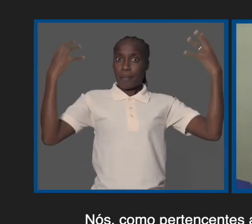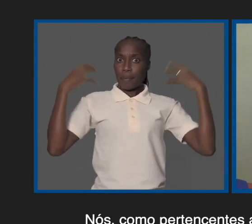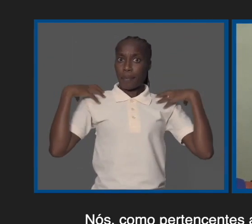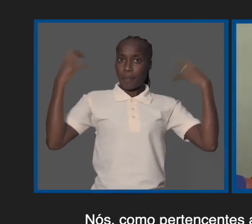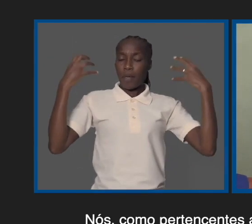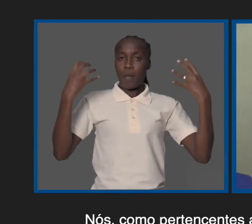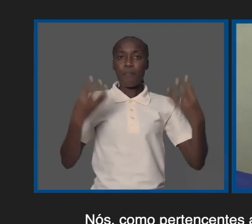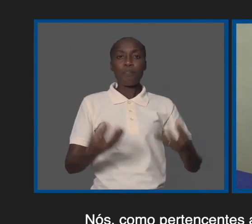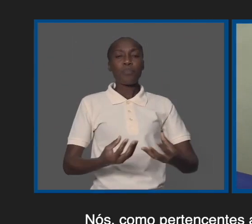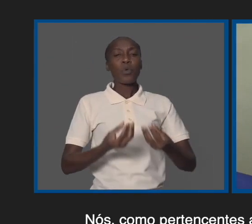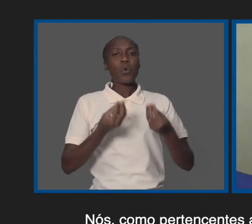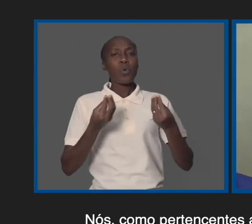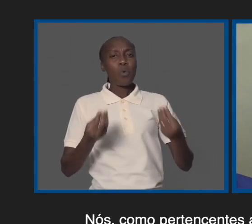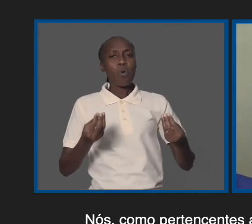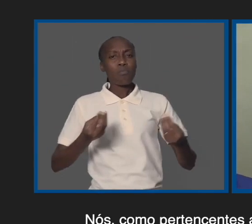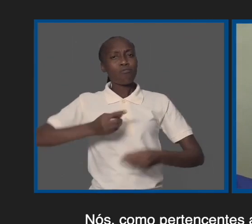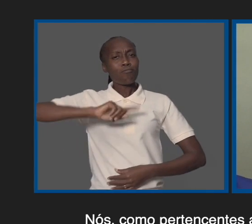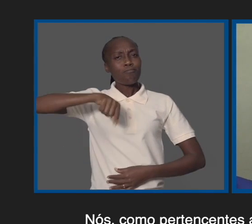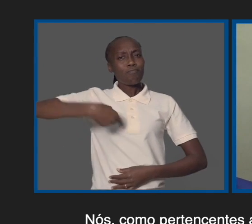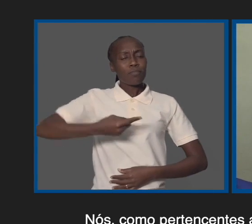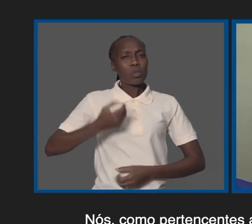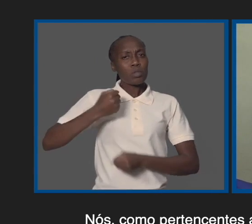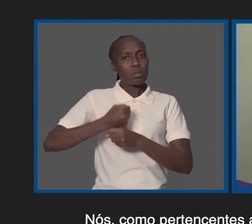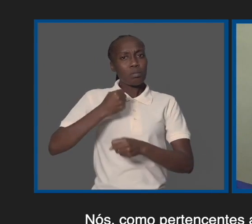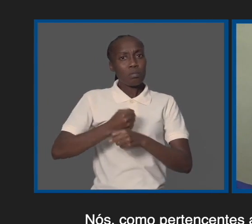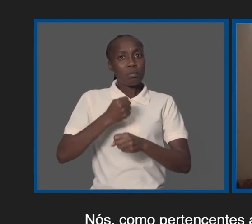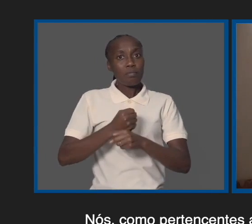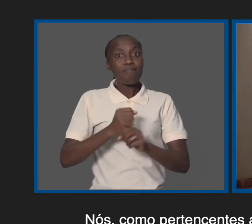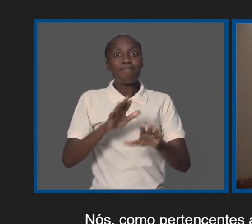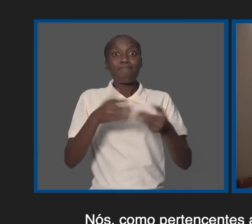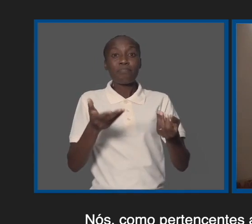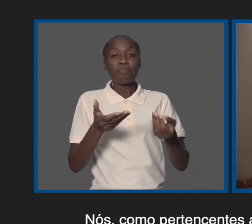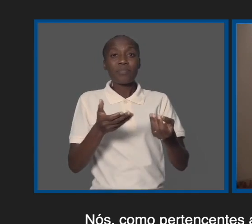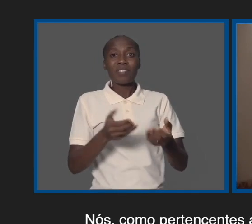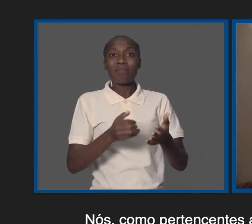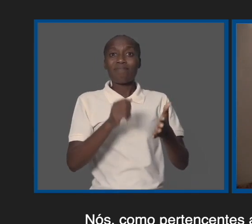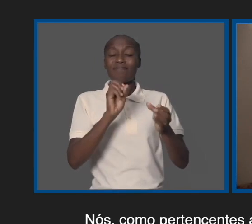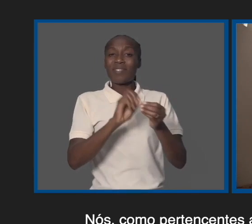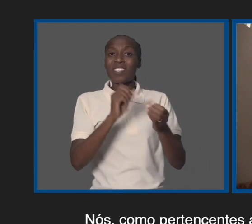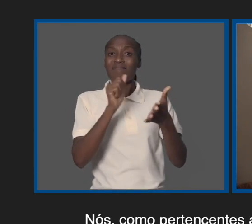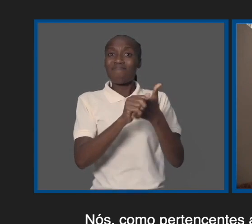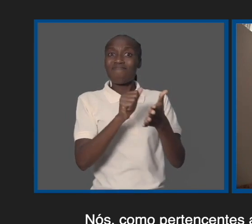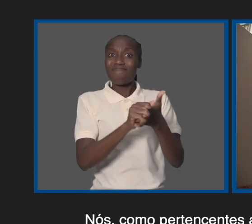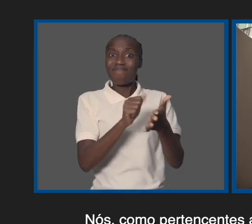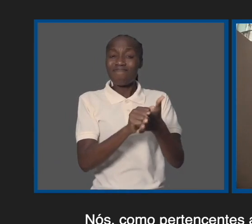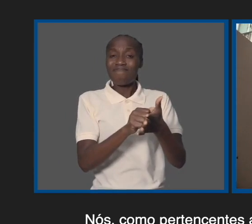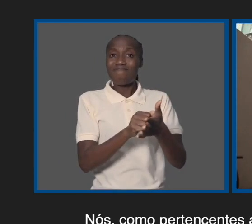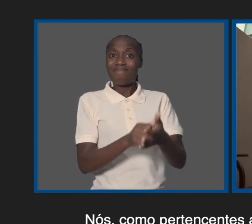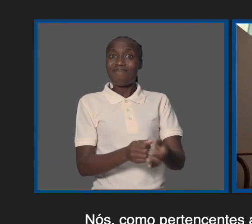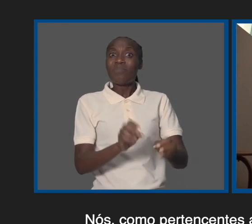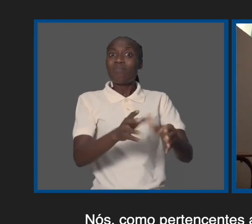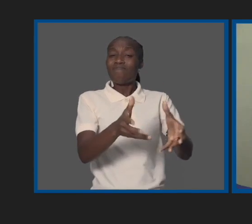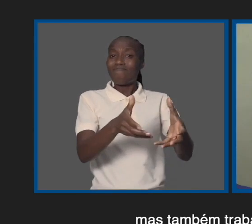Nós, como pertencente ao serviço de ortoprotesia, fazemos parte do departamento de medicina física e